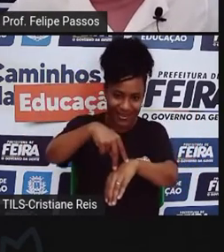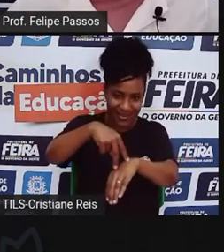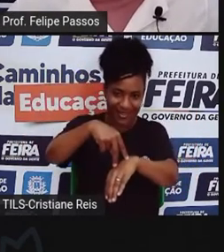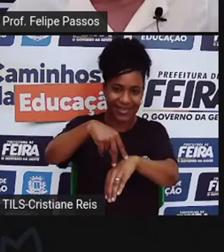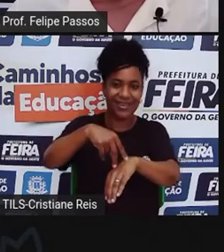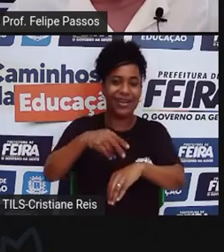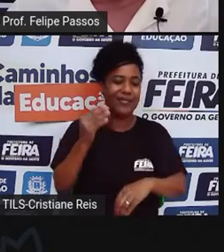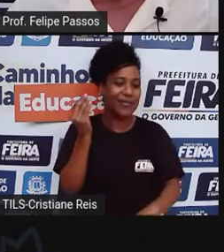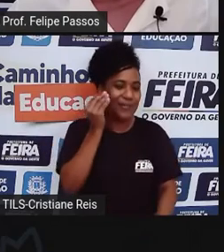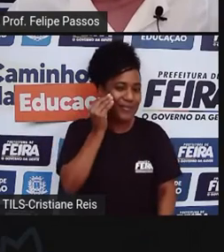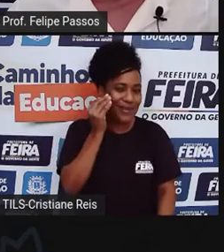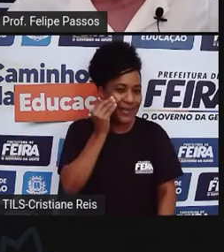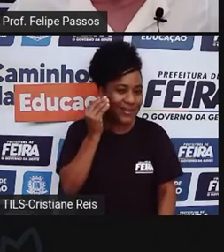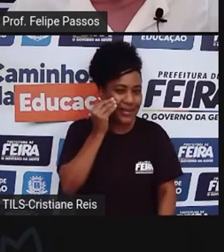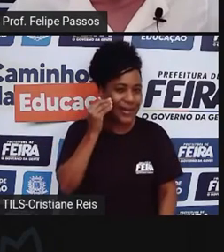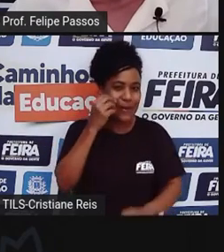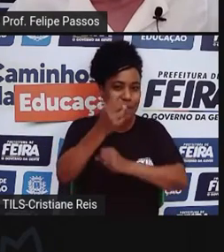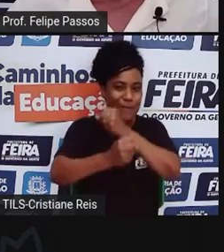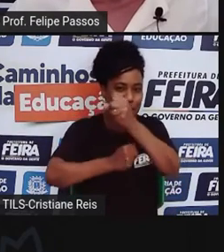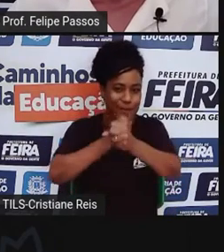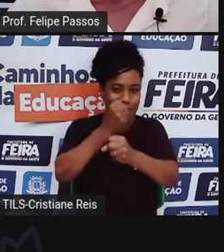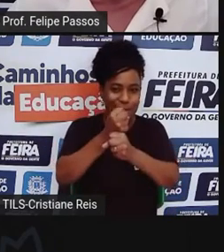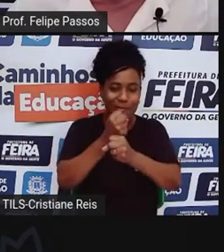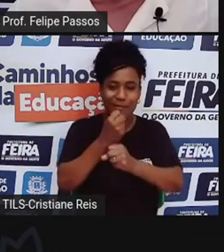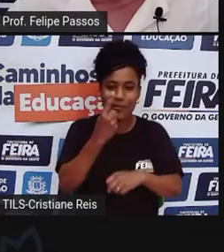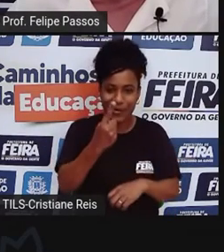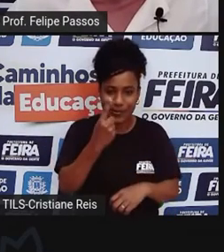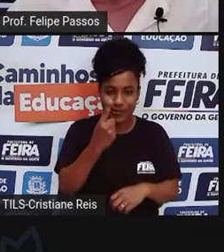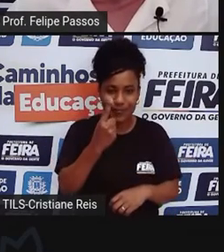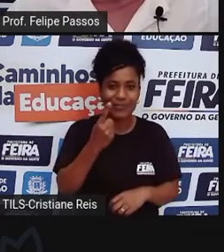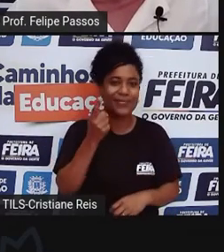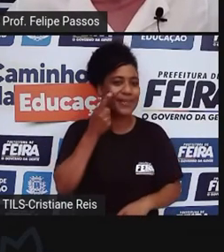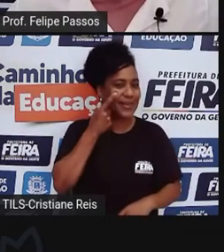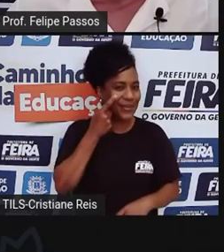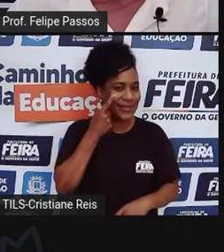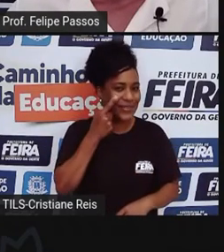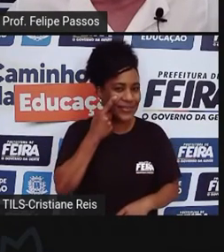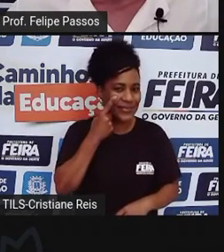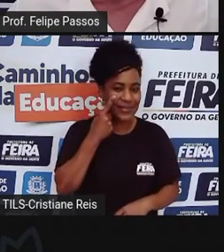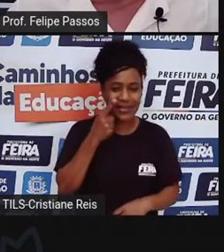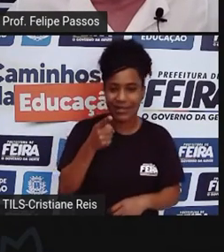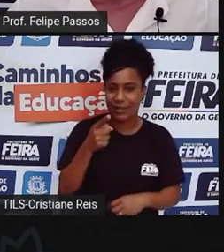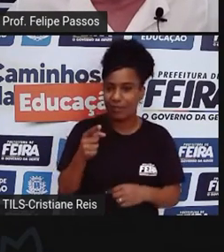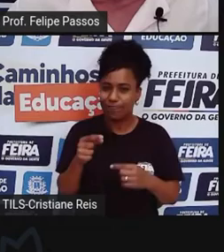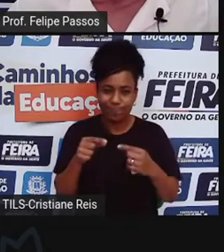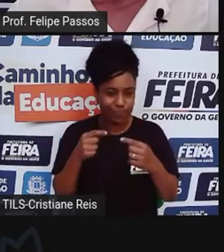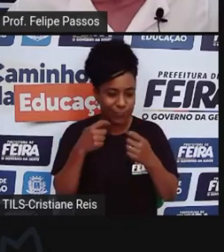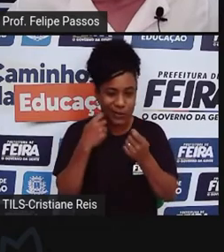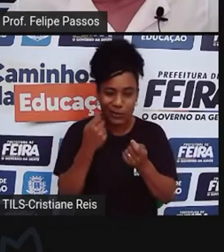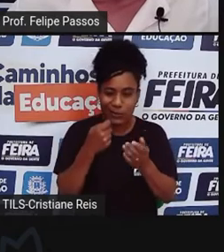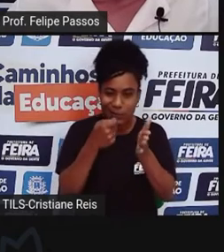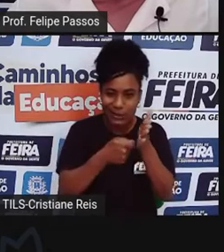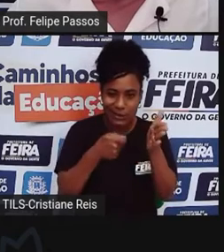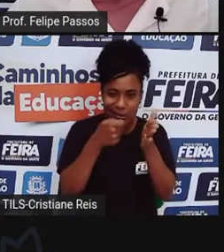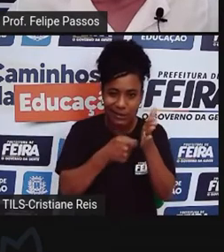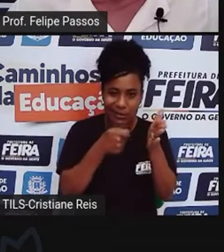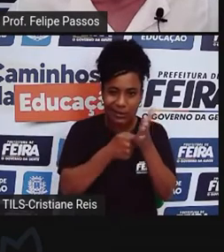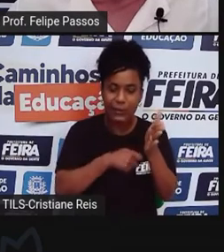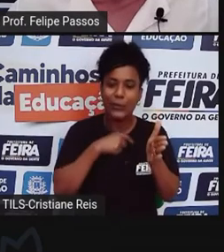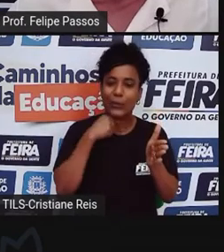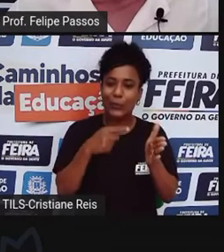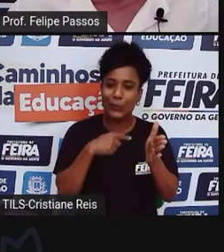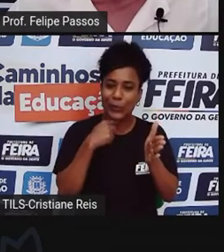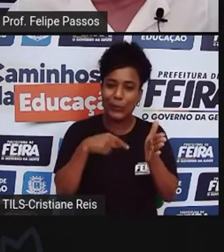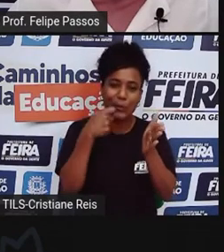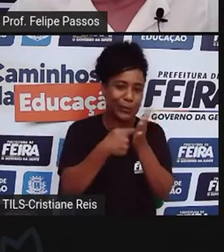experimentando, vendo sempre, eliminando as coisas que eu vi que não deu certo. Então, é assim, é uma tentativa o